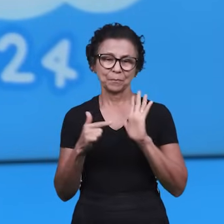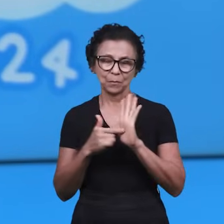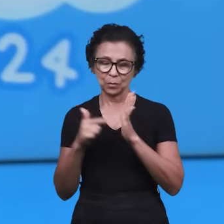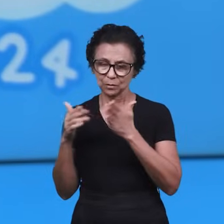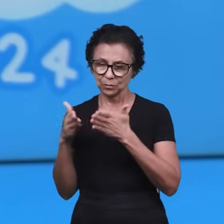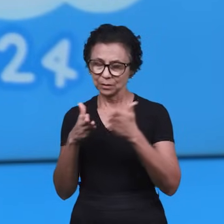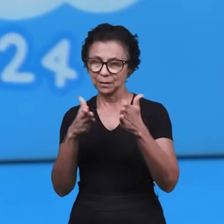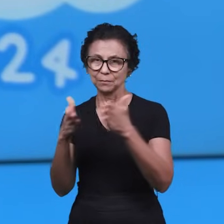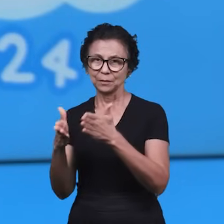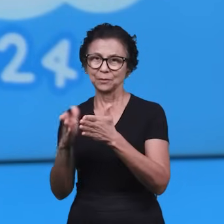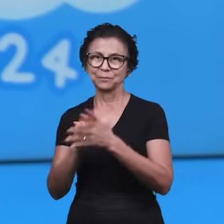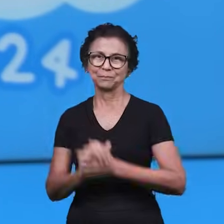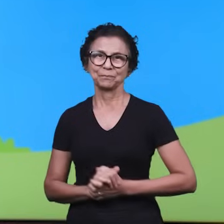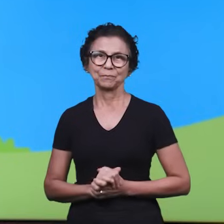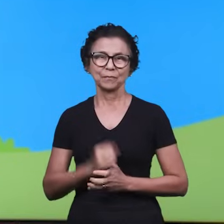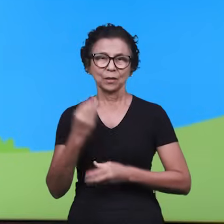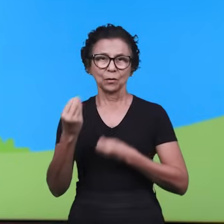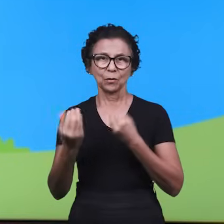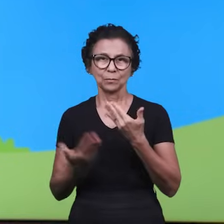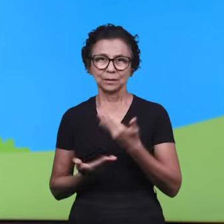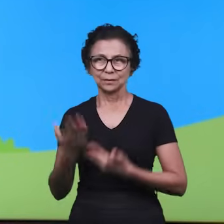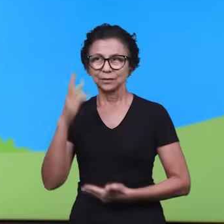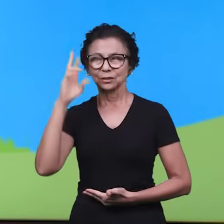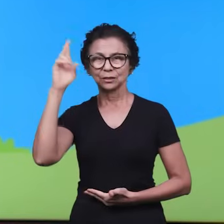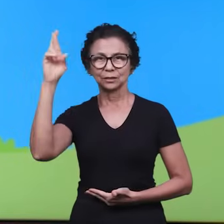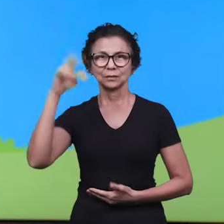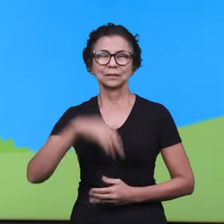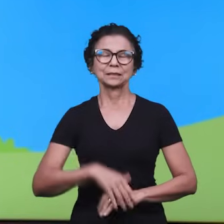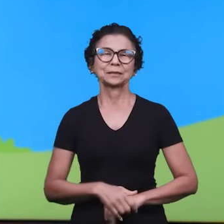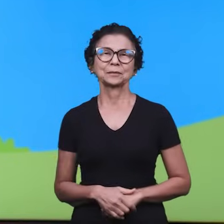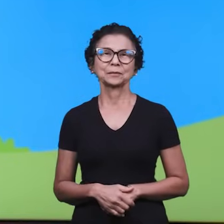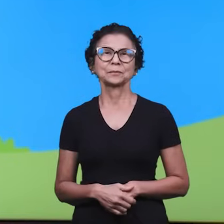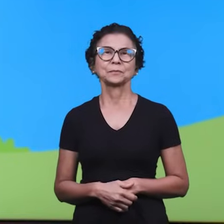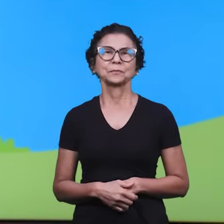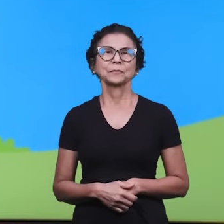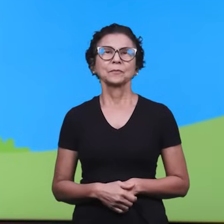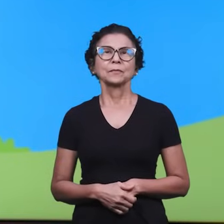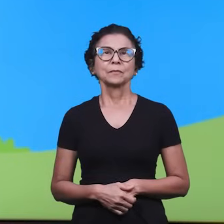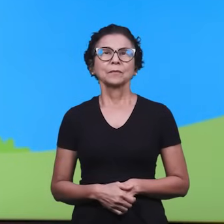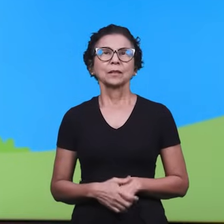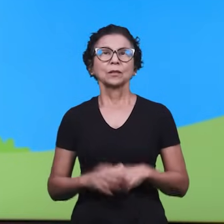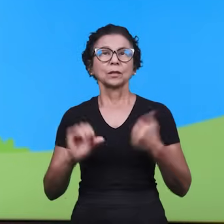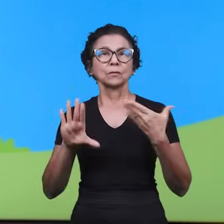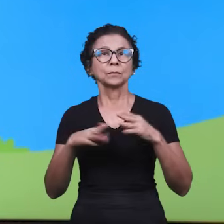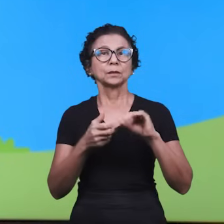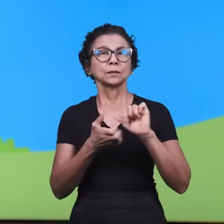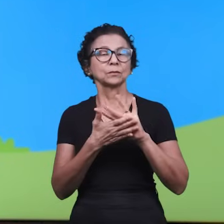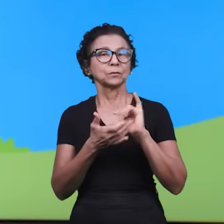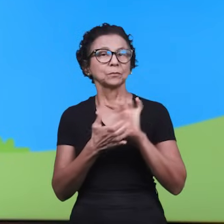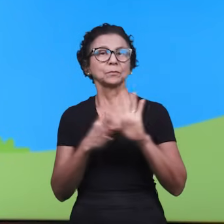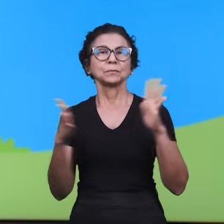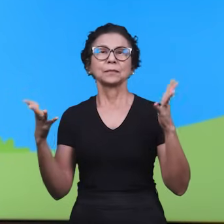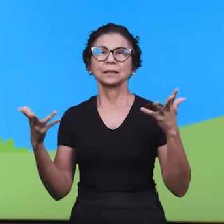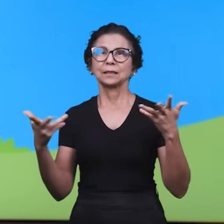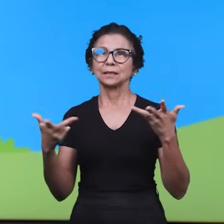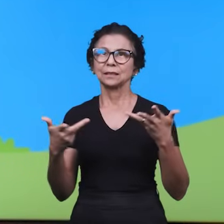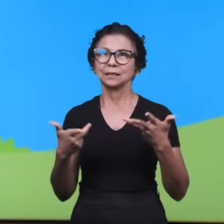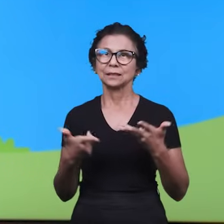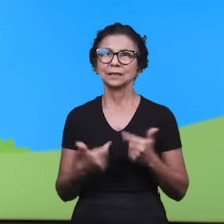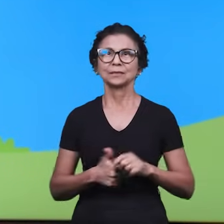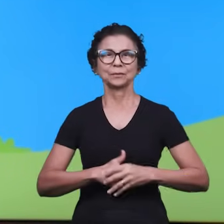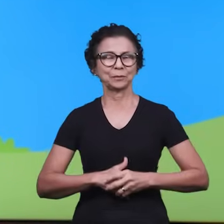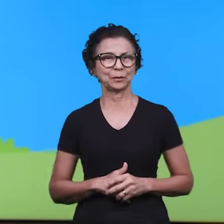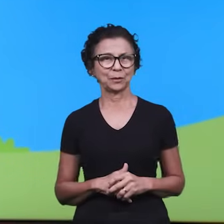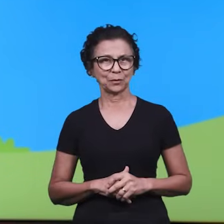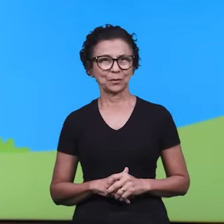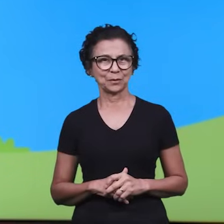iluminar o nosso caminho. Então, agora nós vamos cantar um louvor maravilhoso que fala dessa luz, que é